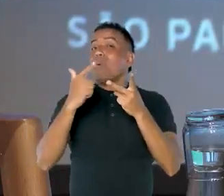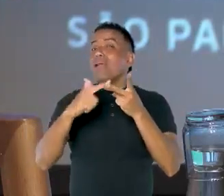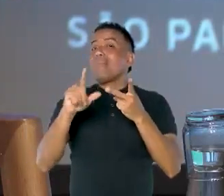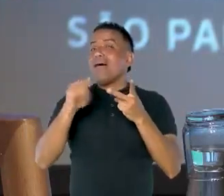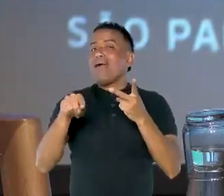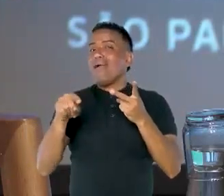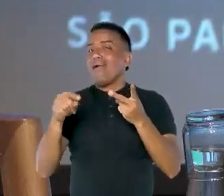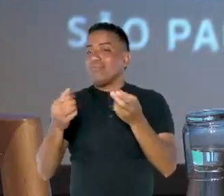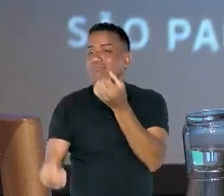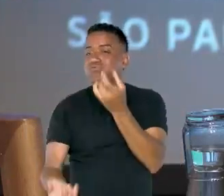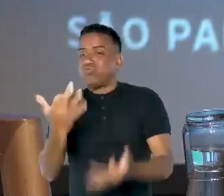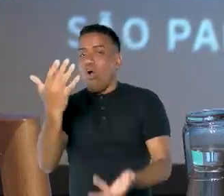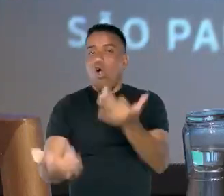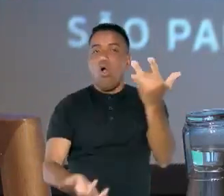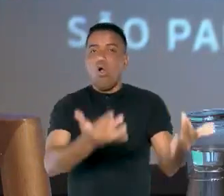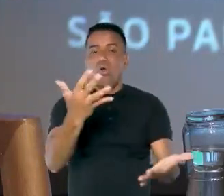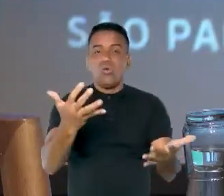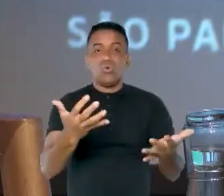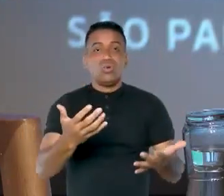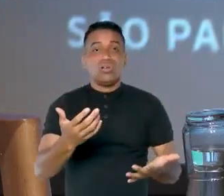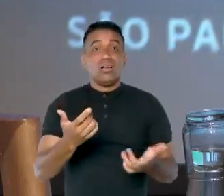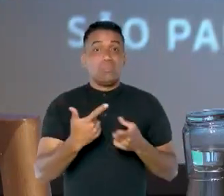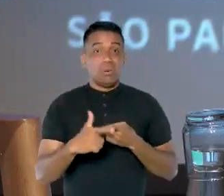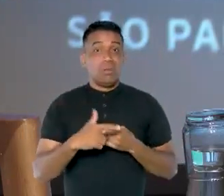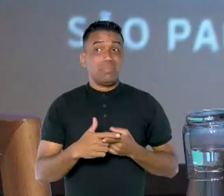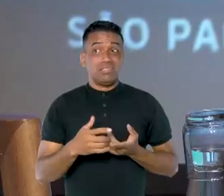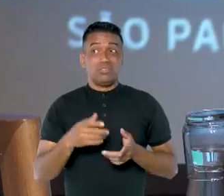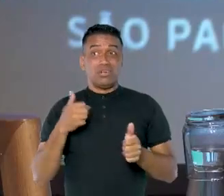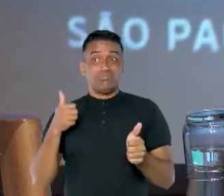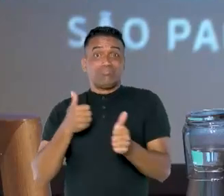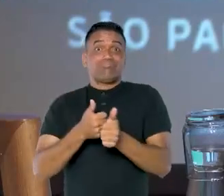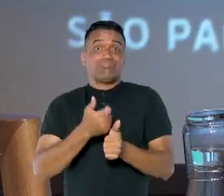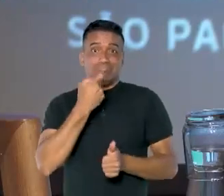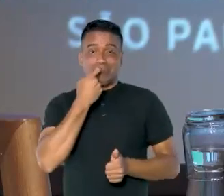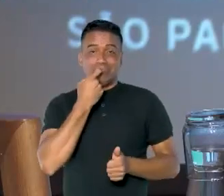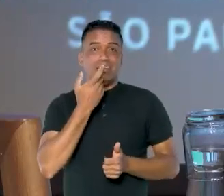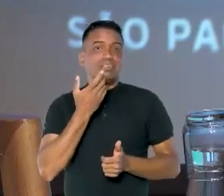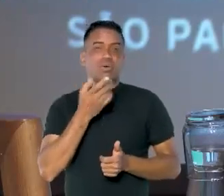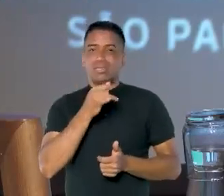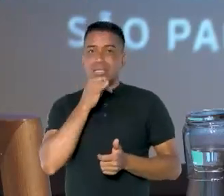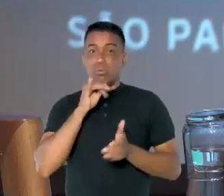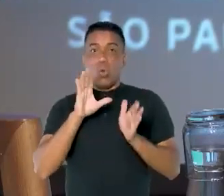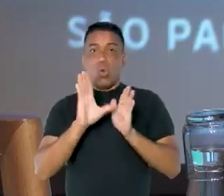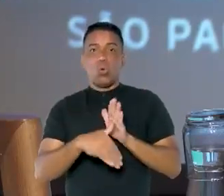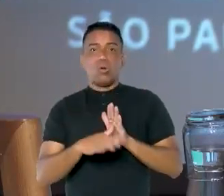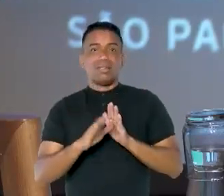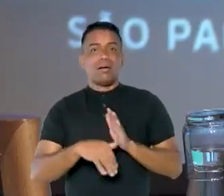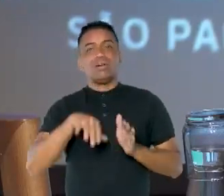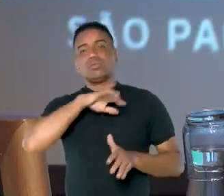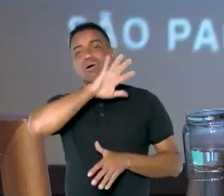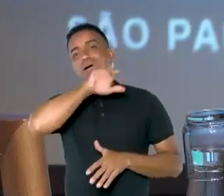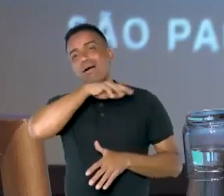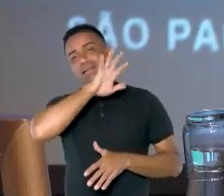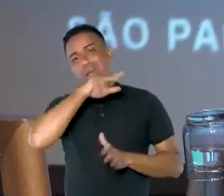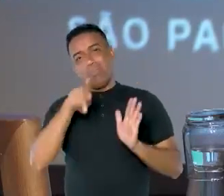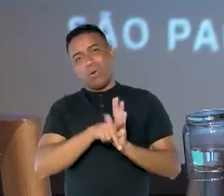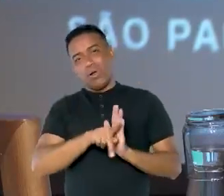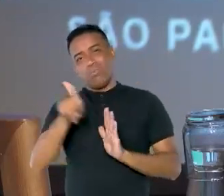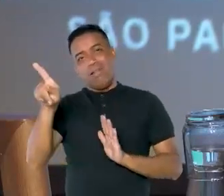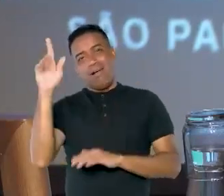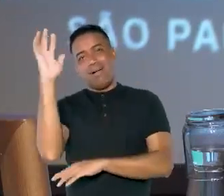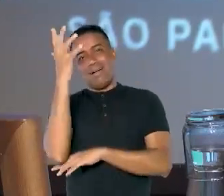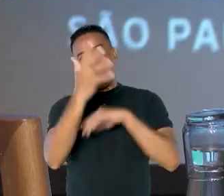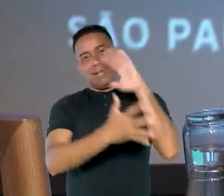não consegue nem chegar perto, né? Um deles, por exemplo, é o contrabando de animais silvestres. É um